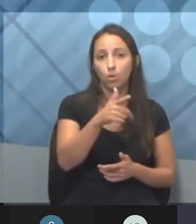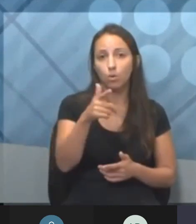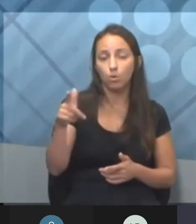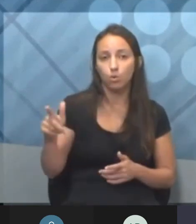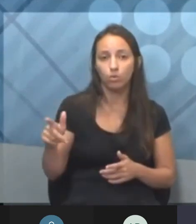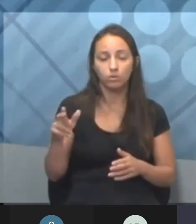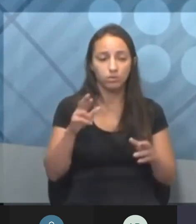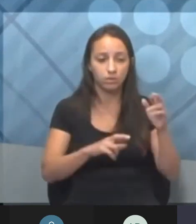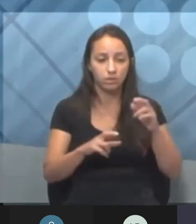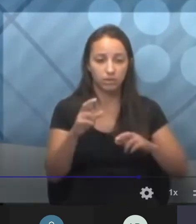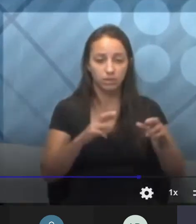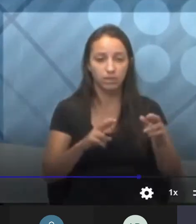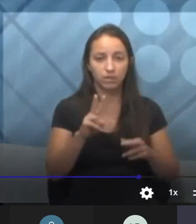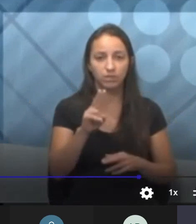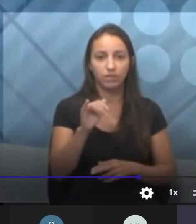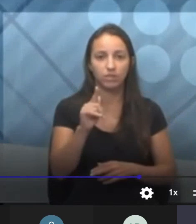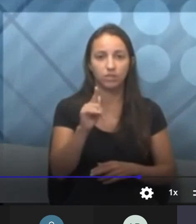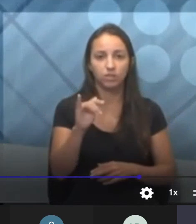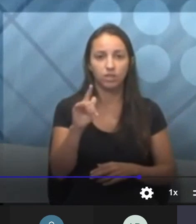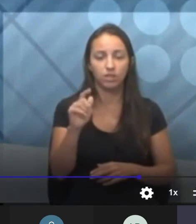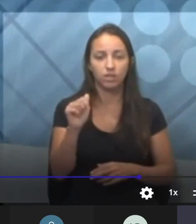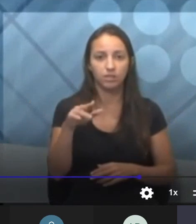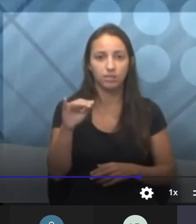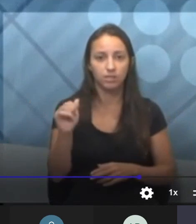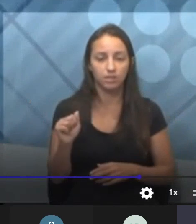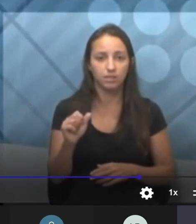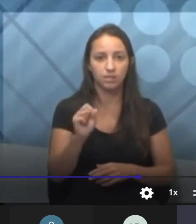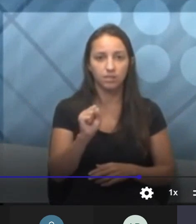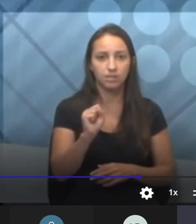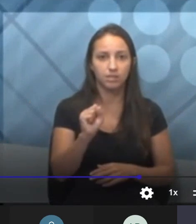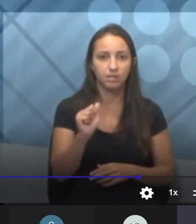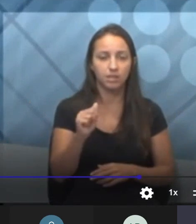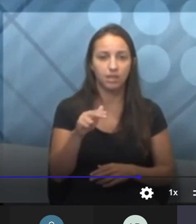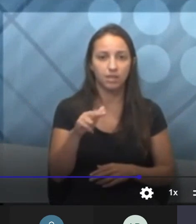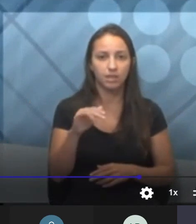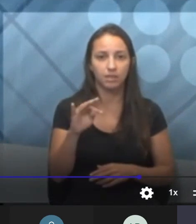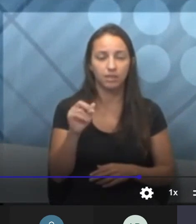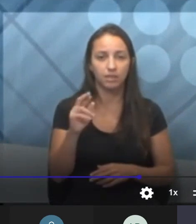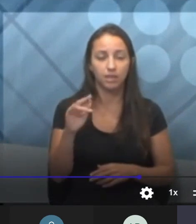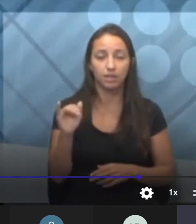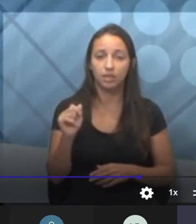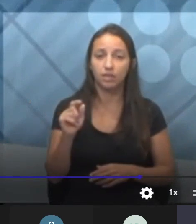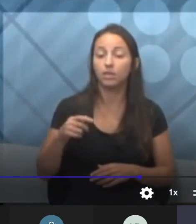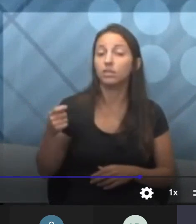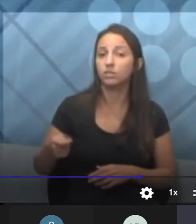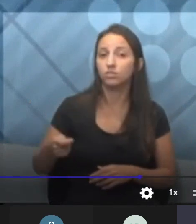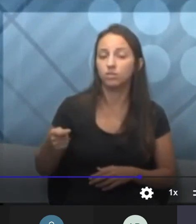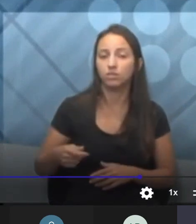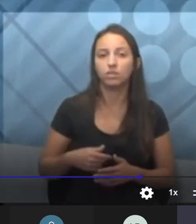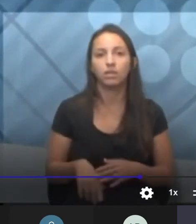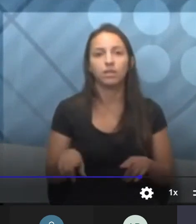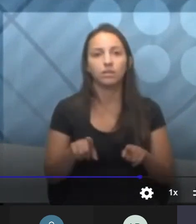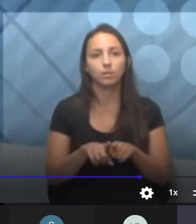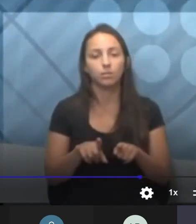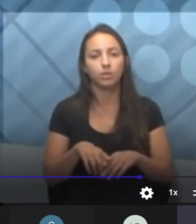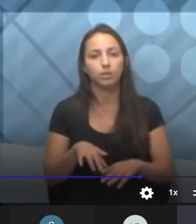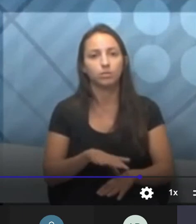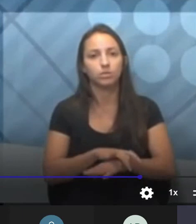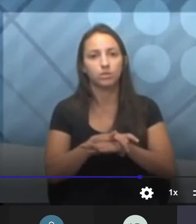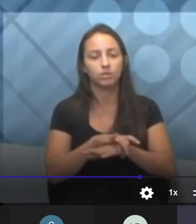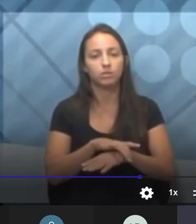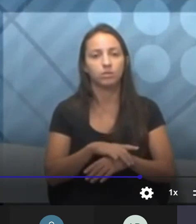análise de vigilância sanitária, por exemplo, certo? É muito importante e é uma exigência. Outra coisa, sobre a